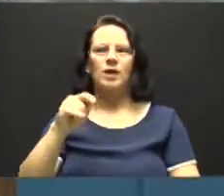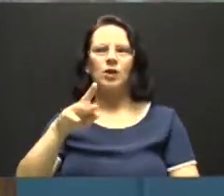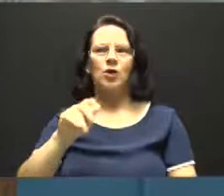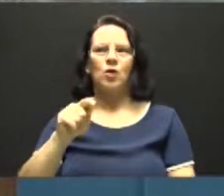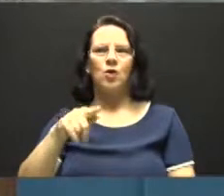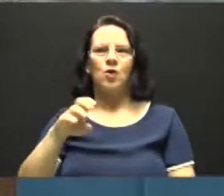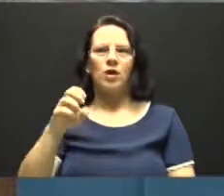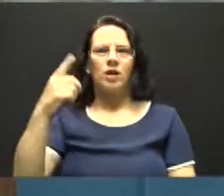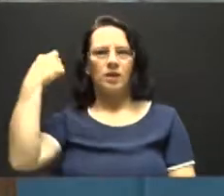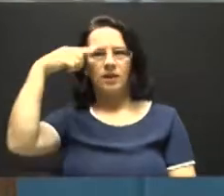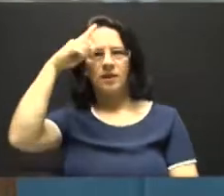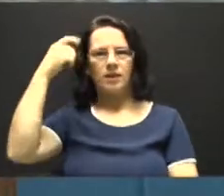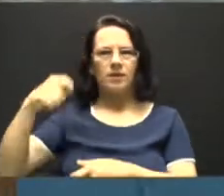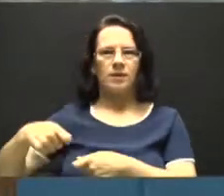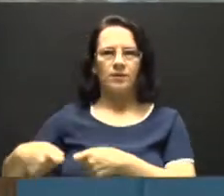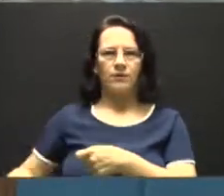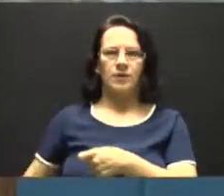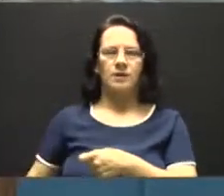assis